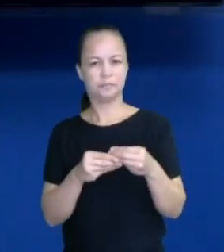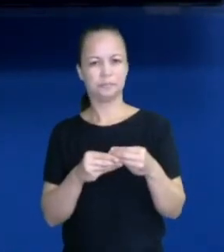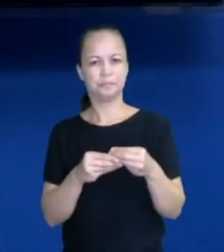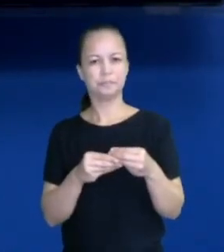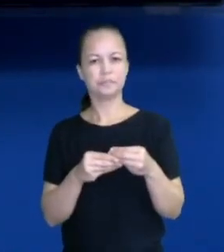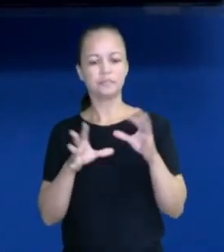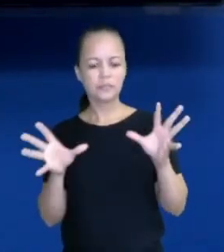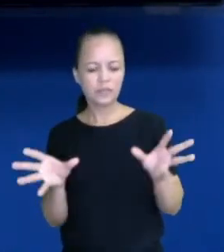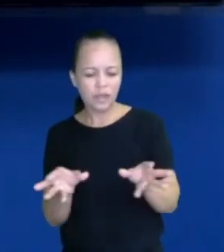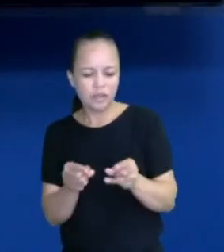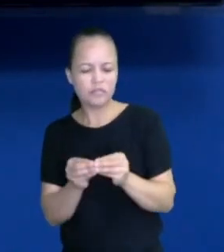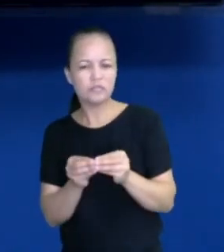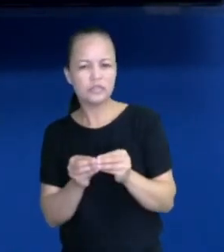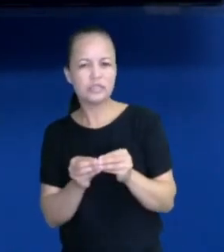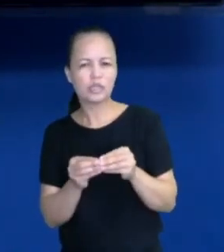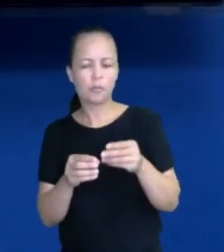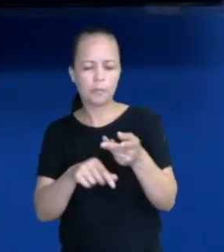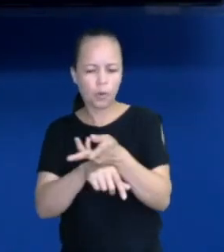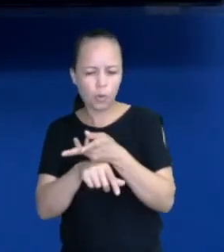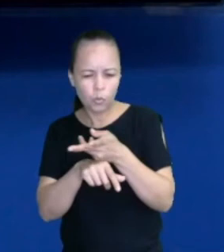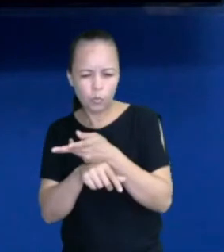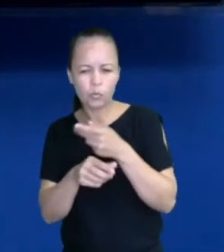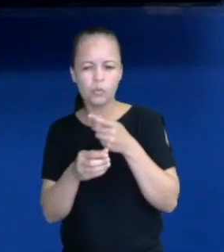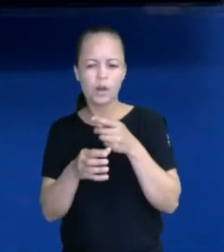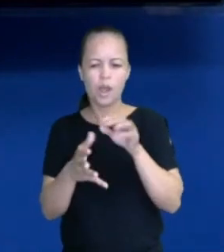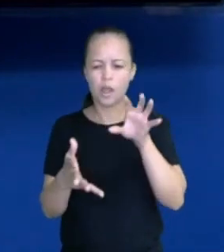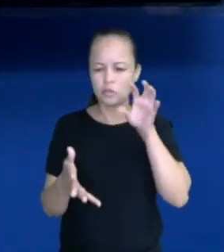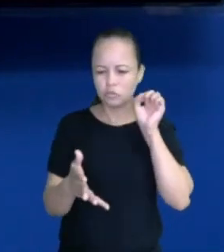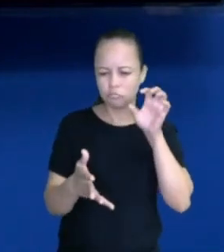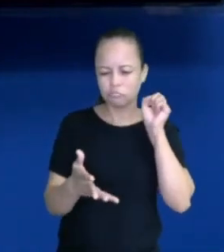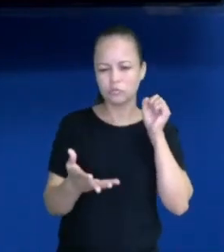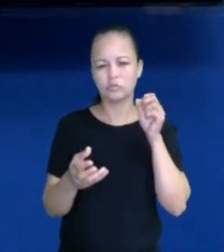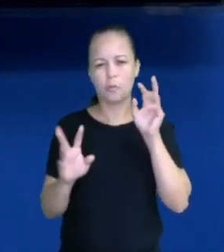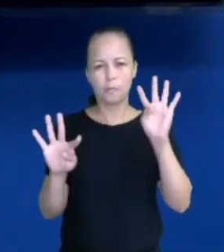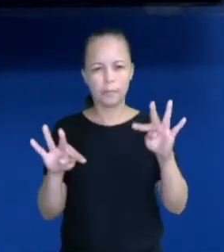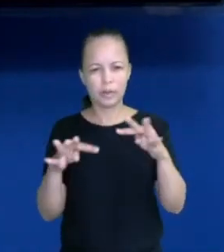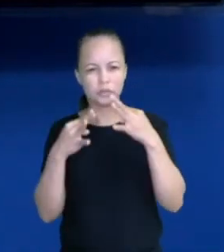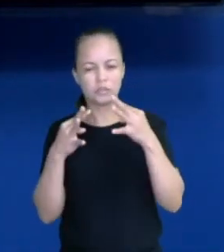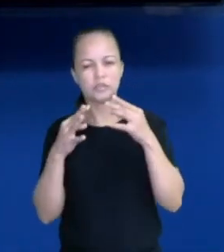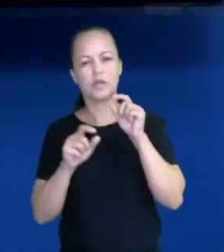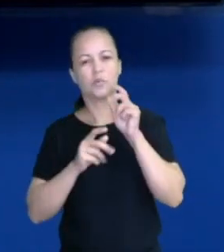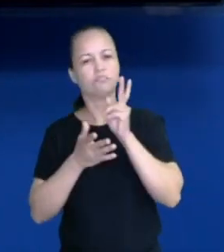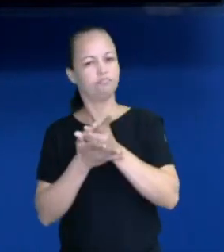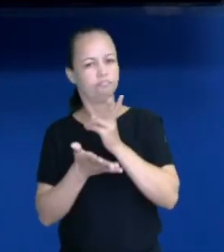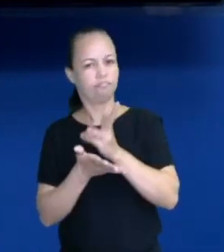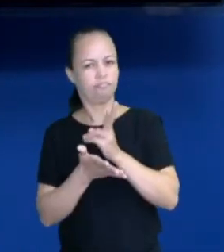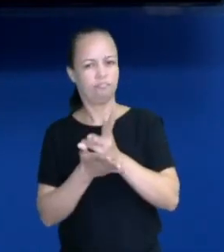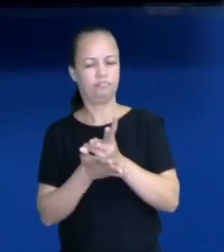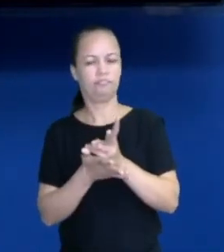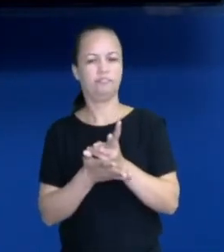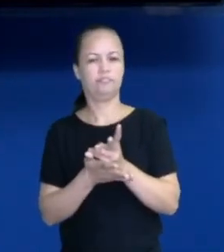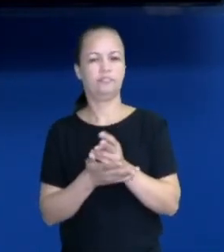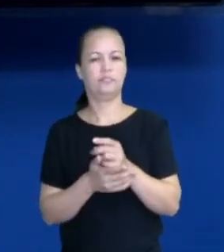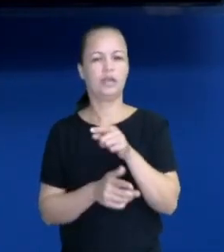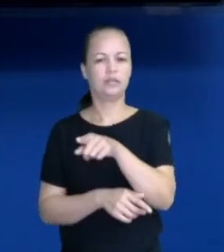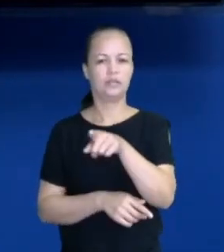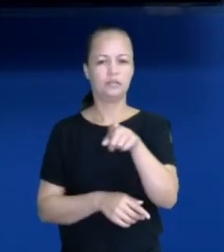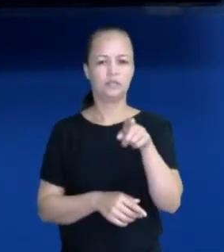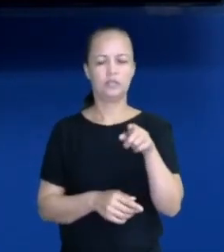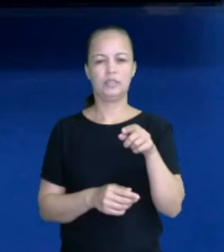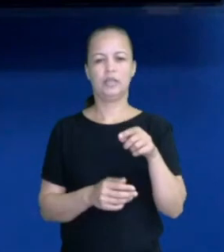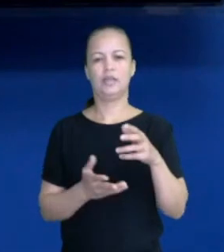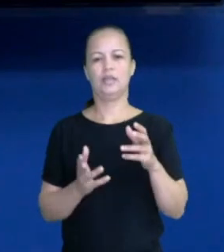Terminou? Vai de novo, procura, escuta. Preste atenção sempre para que você